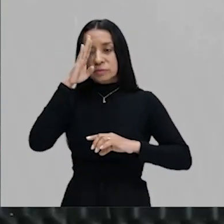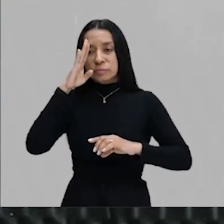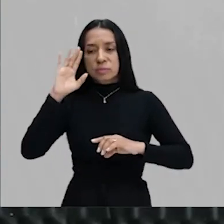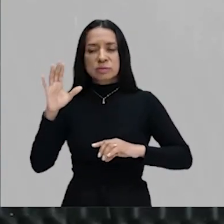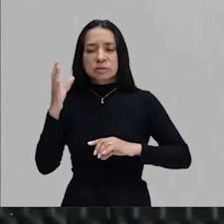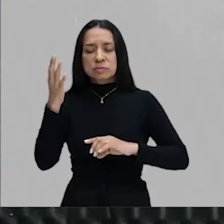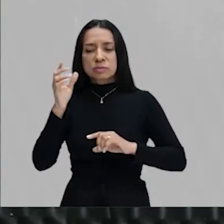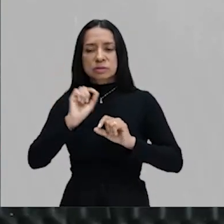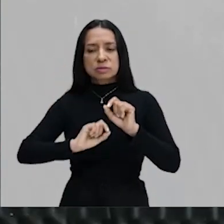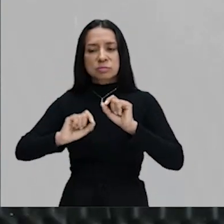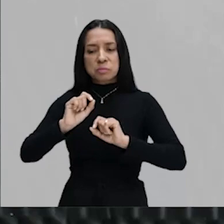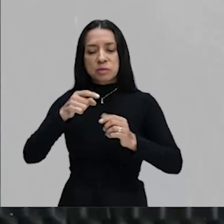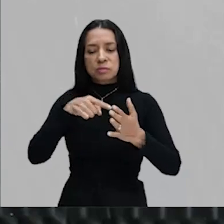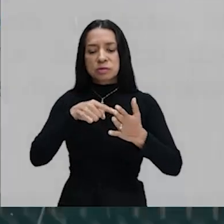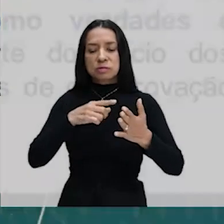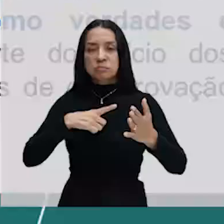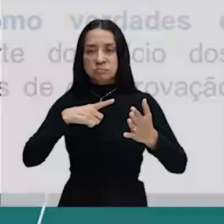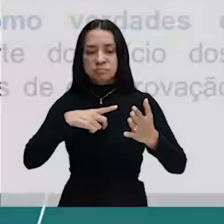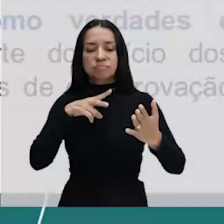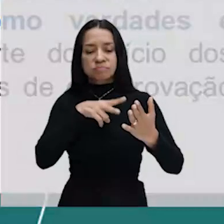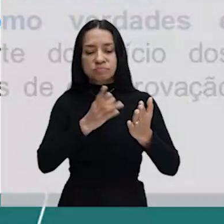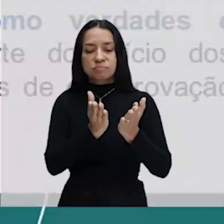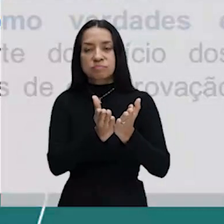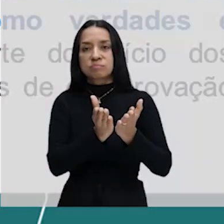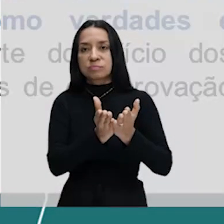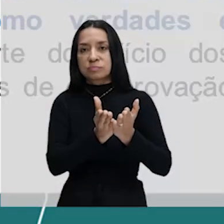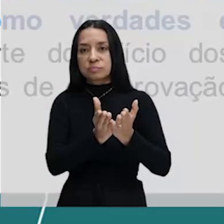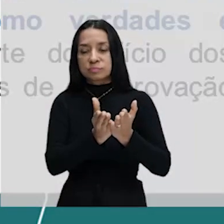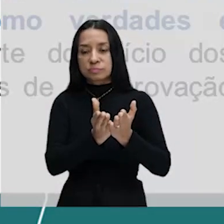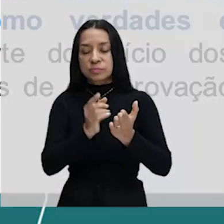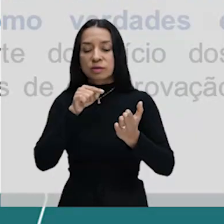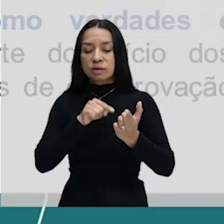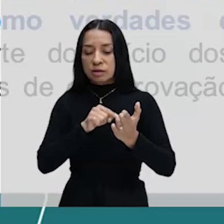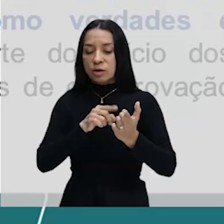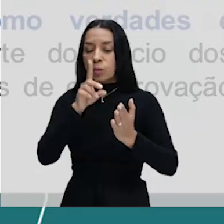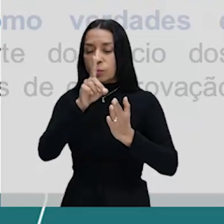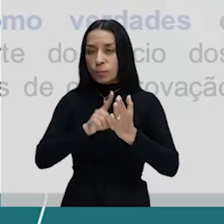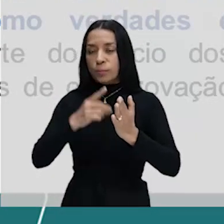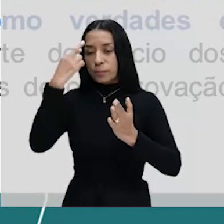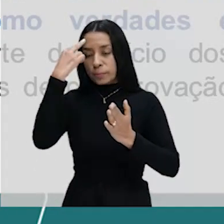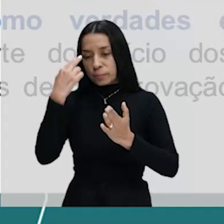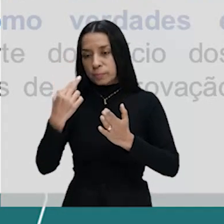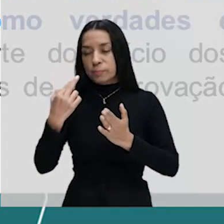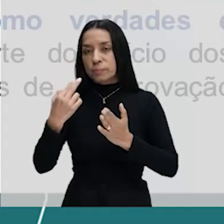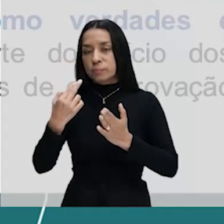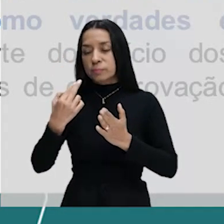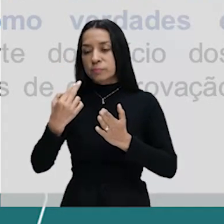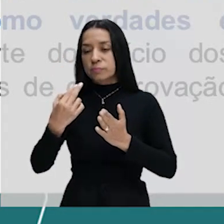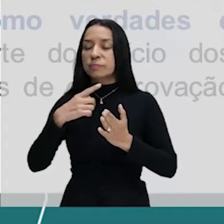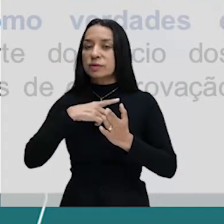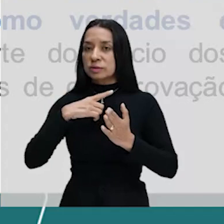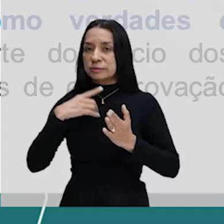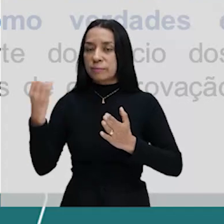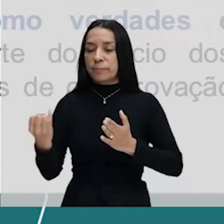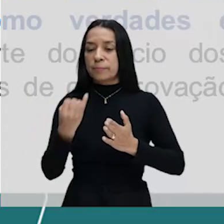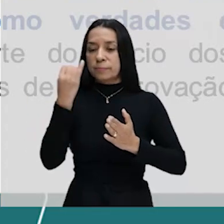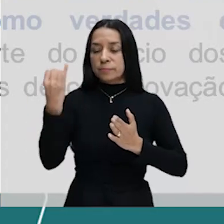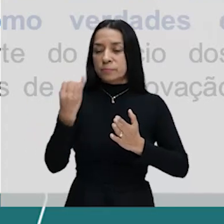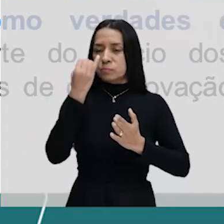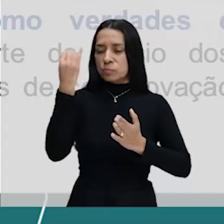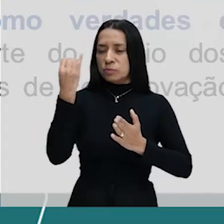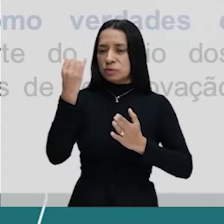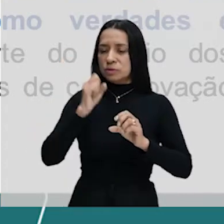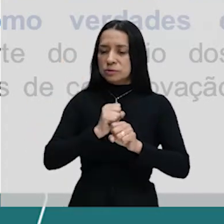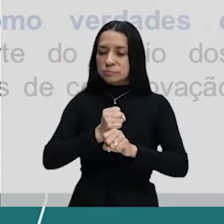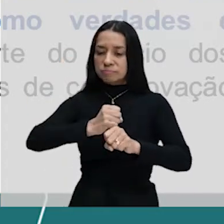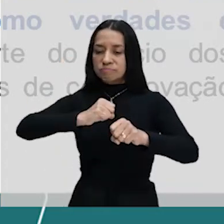eventos que estão presentes na Bíblia. Ela é um documento histórico, ela tem uma importância muito grande para